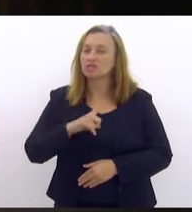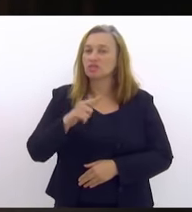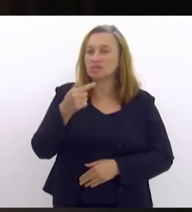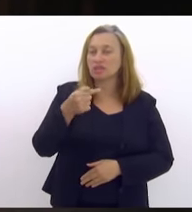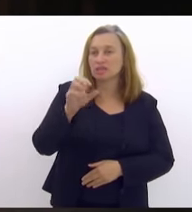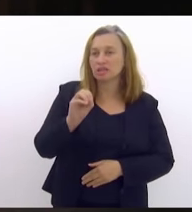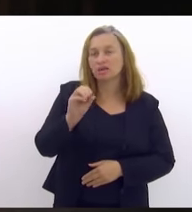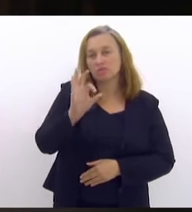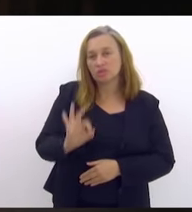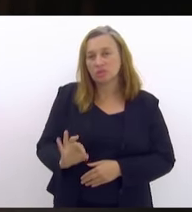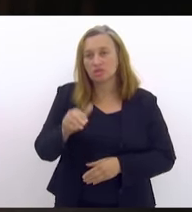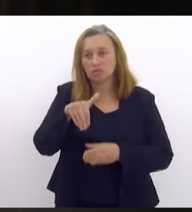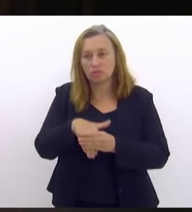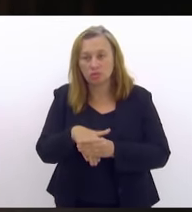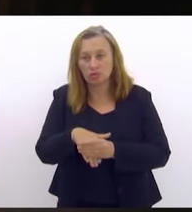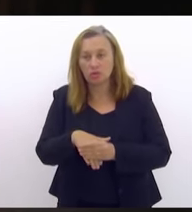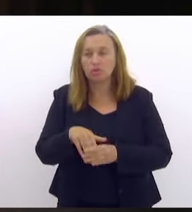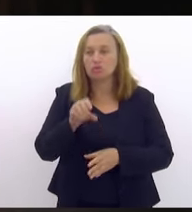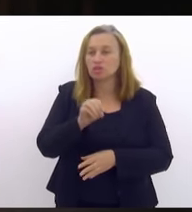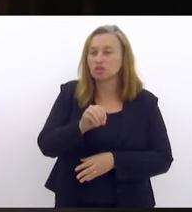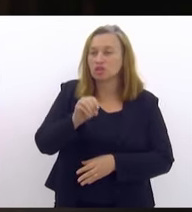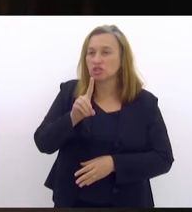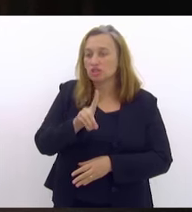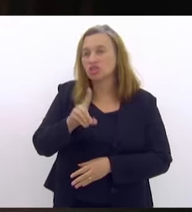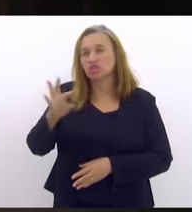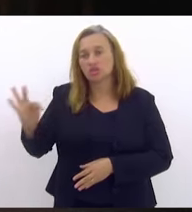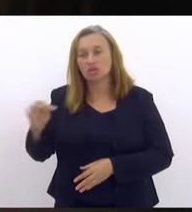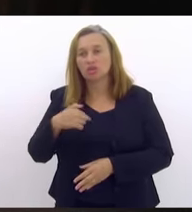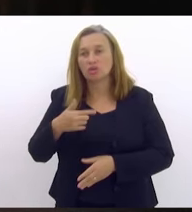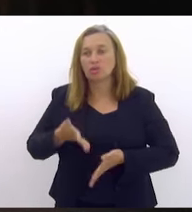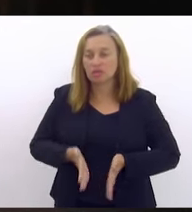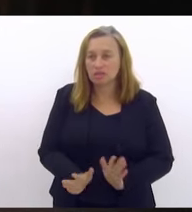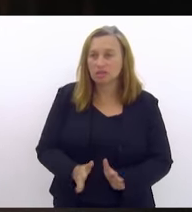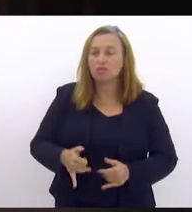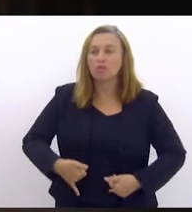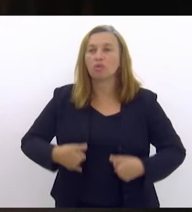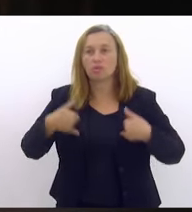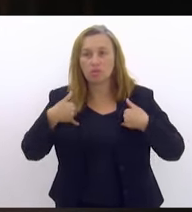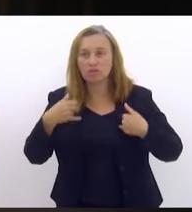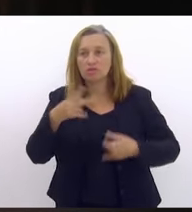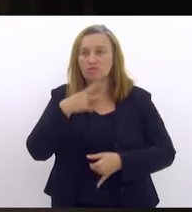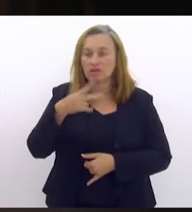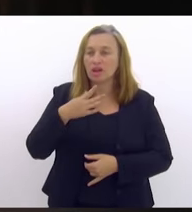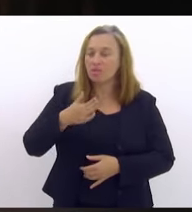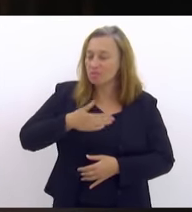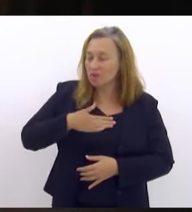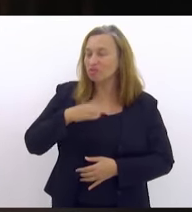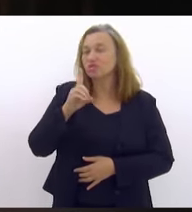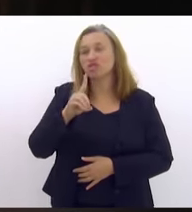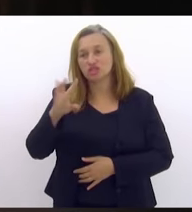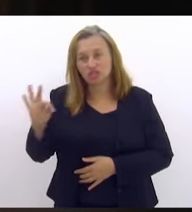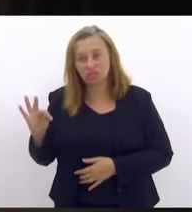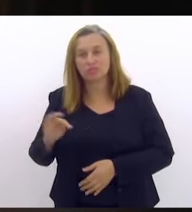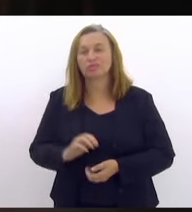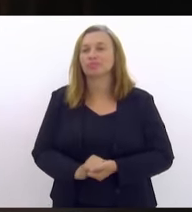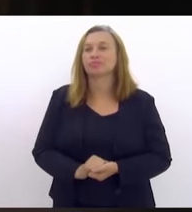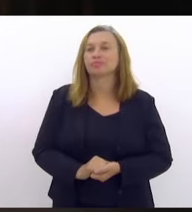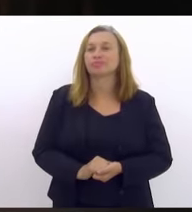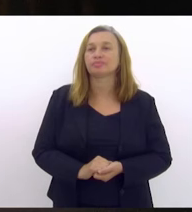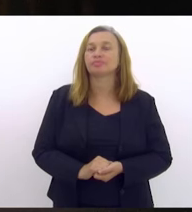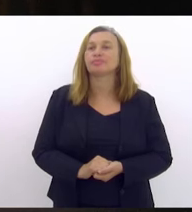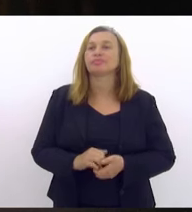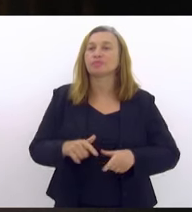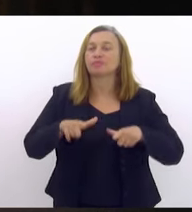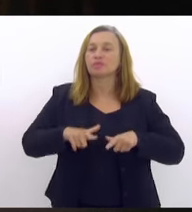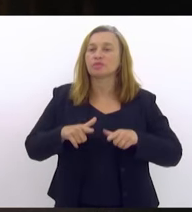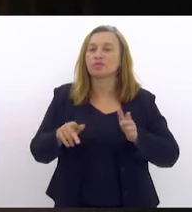votos, o distrito que eu fui criado, o distrito que eu tenho o maior orgulho de falar que é meu distrito, essa moção é